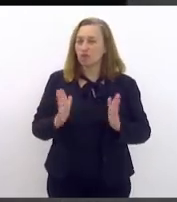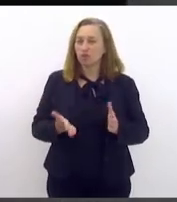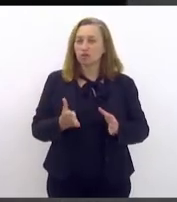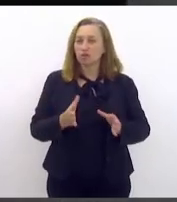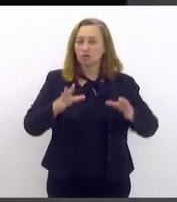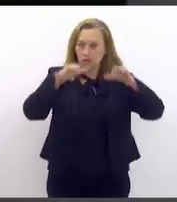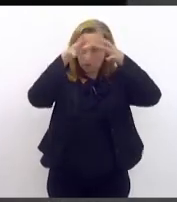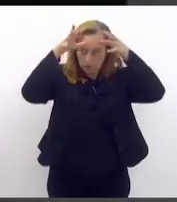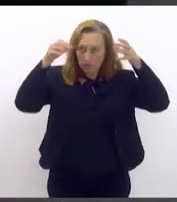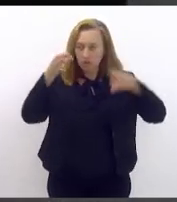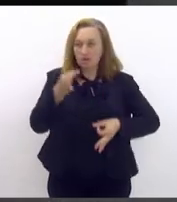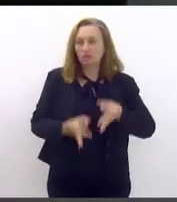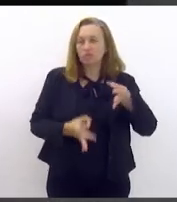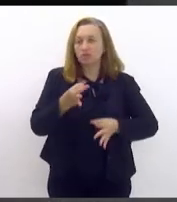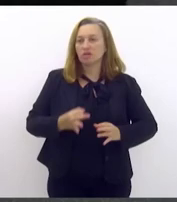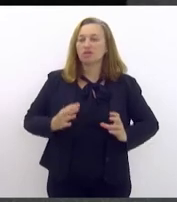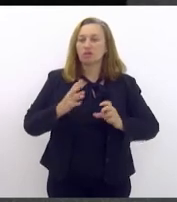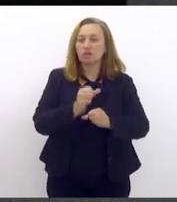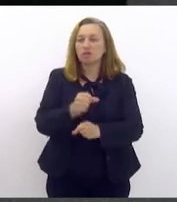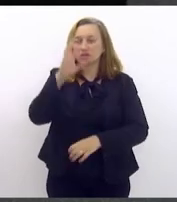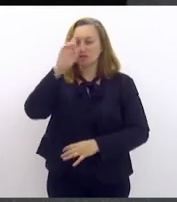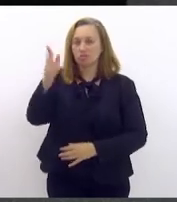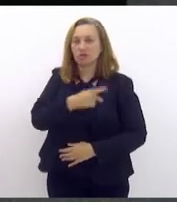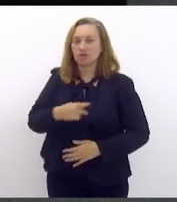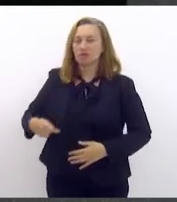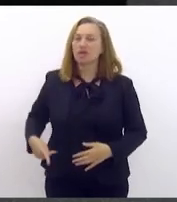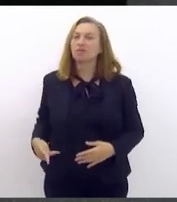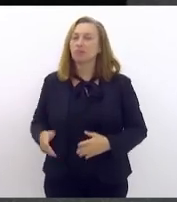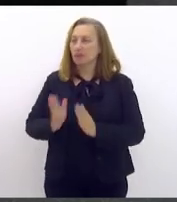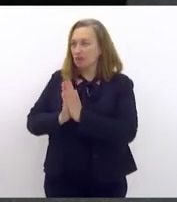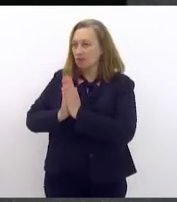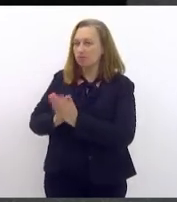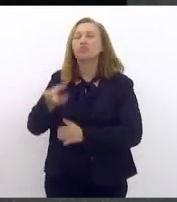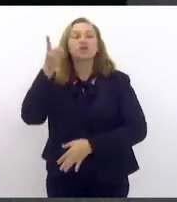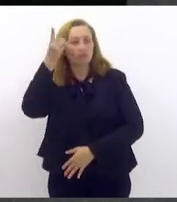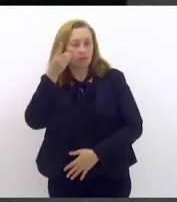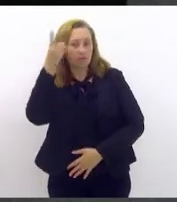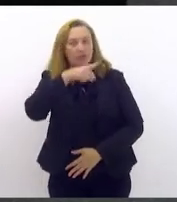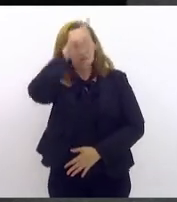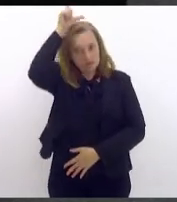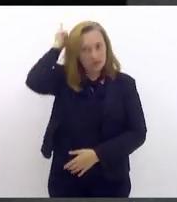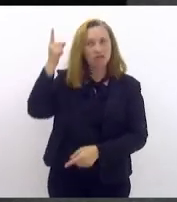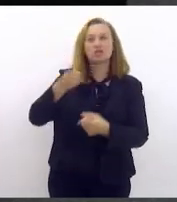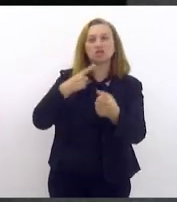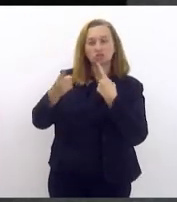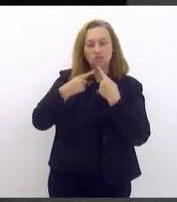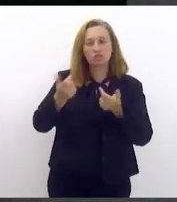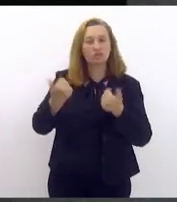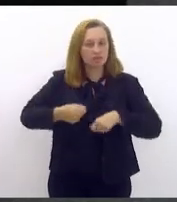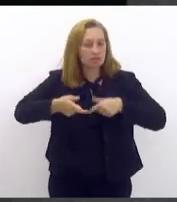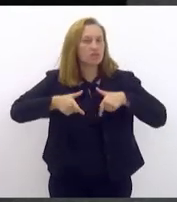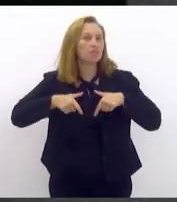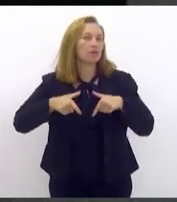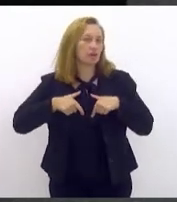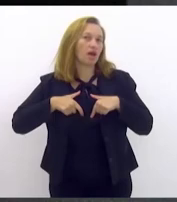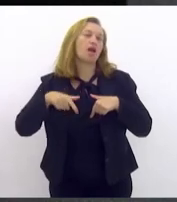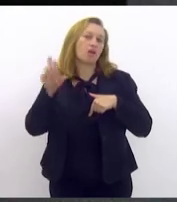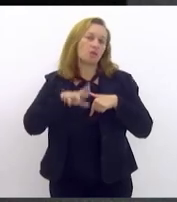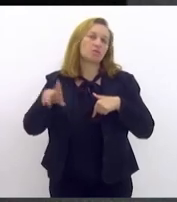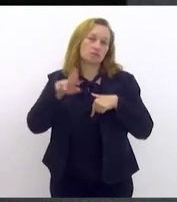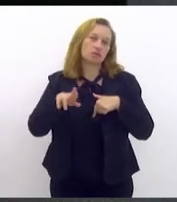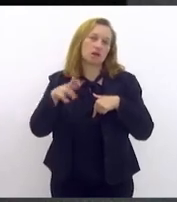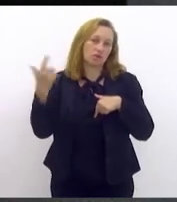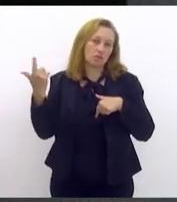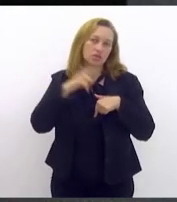Contas. Senhor presidente, por favor, o Luiz Paulo, para discutir, tem que botar a medalha que ele ganhou hoje do Tribunal